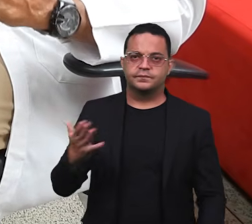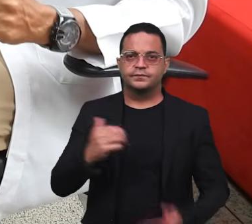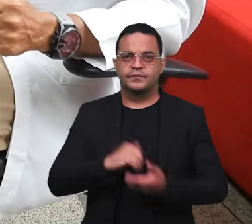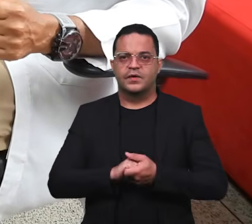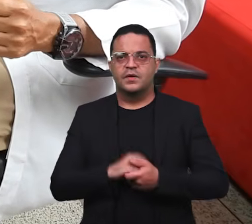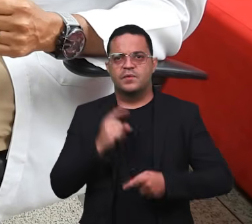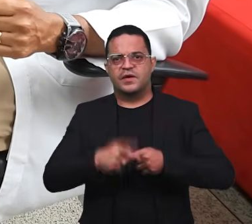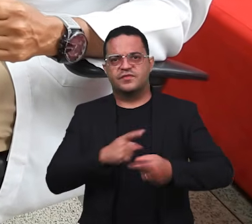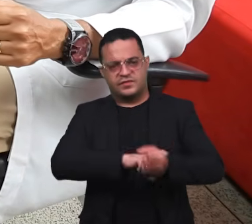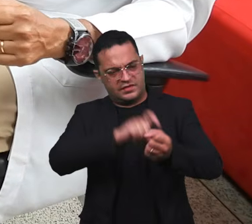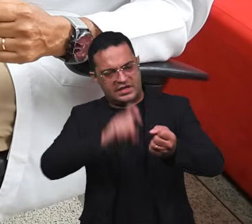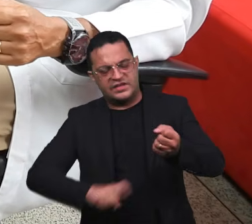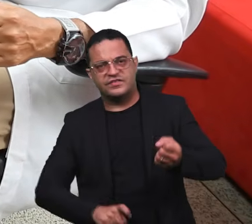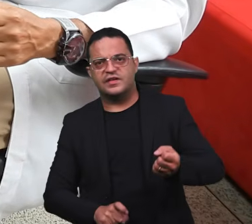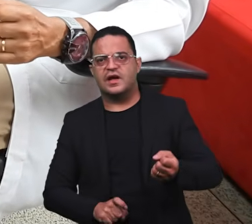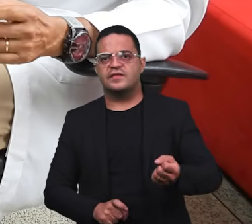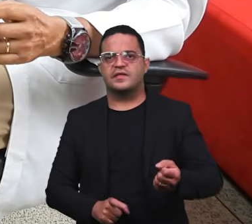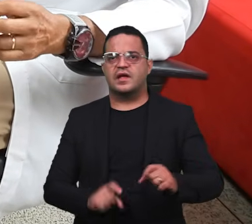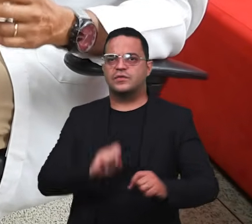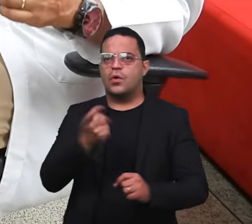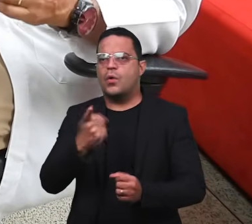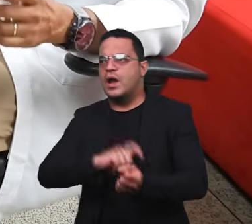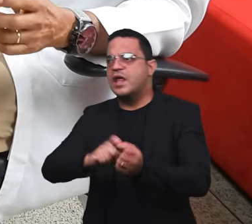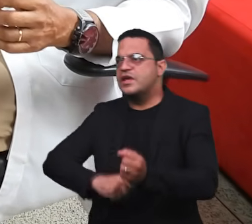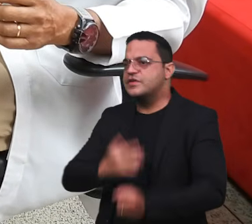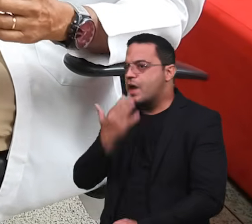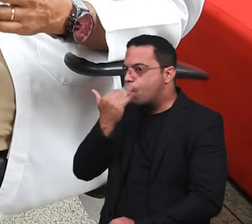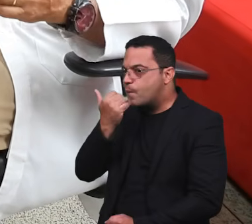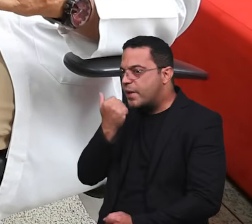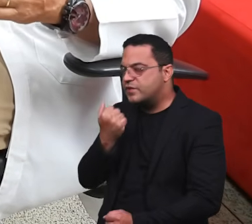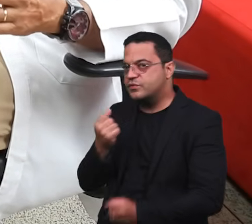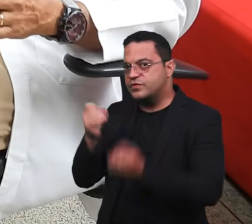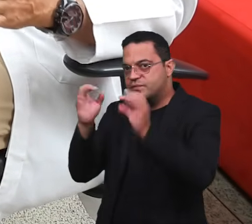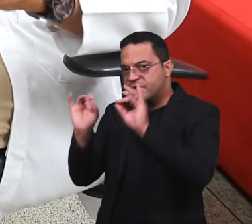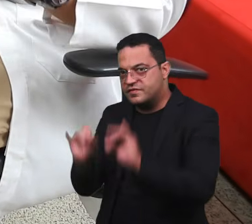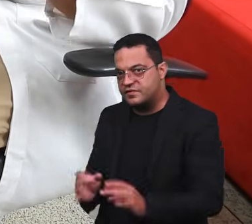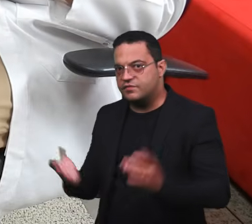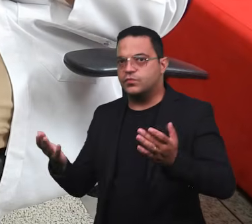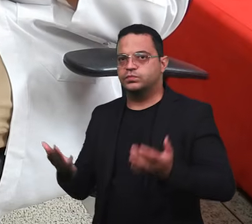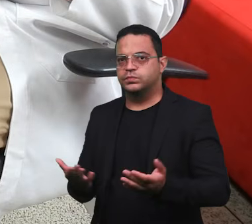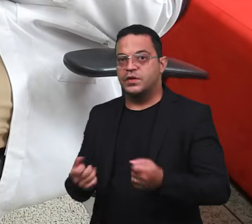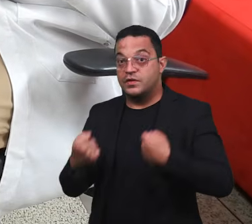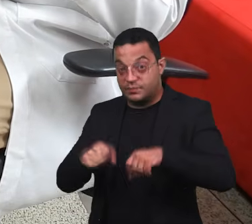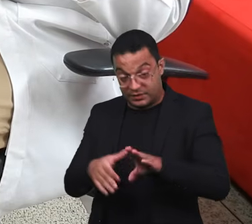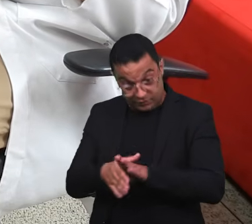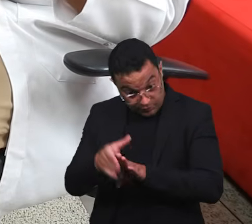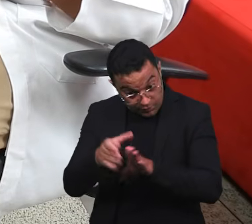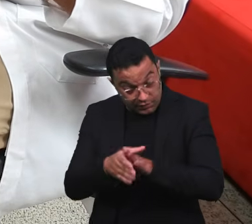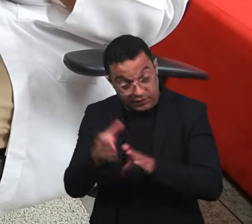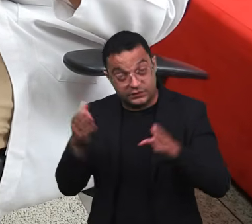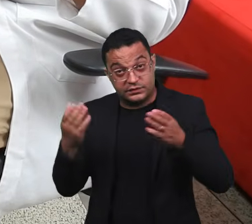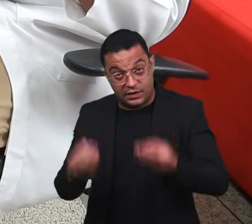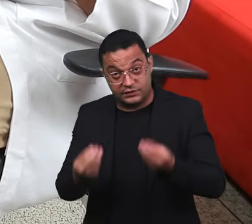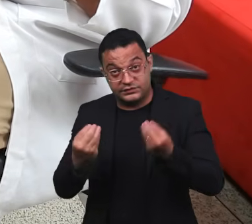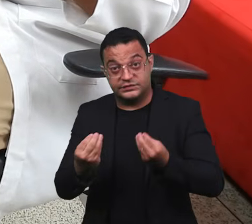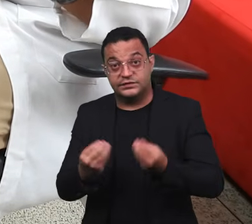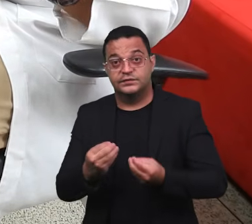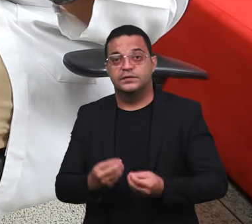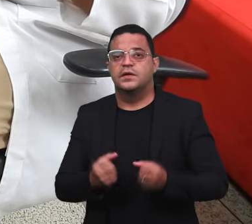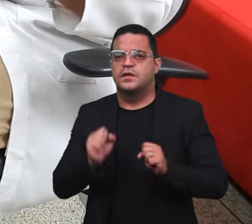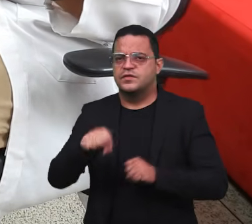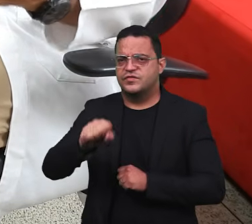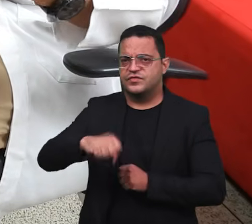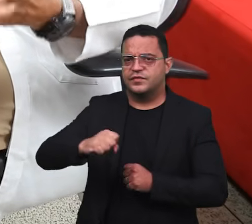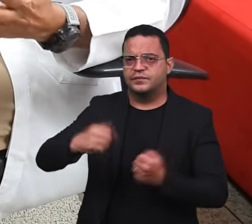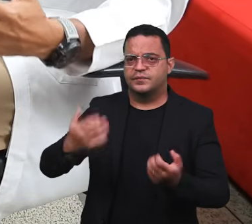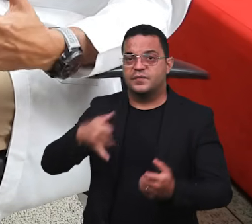não somente a picada de inseto, mas uma alergia alimentar, né, com algum tipo de alimento. Então tudo isso a gente orienta e pede aos pais